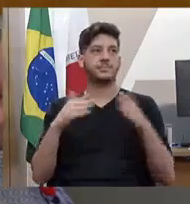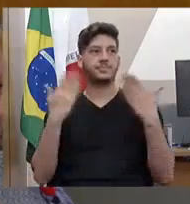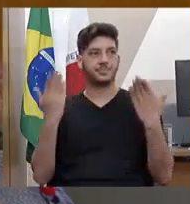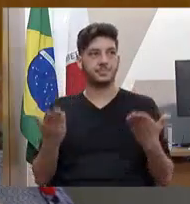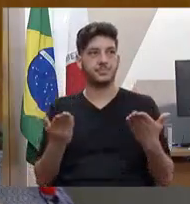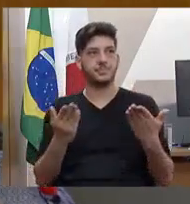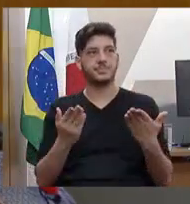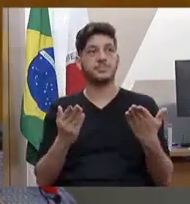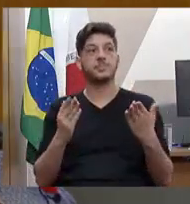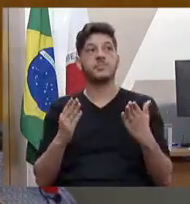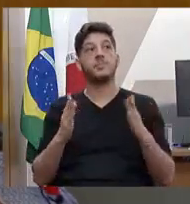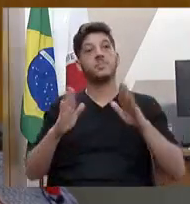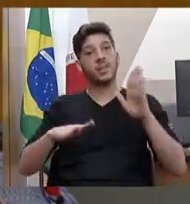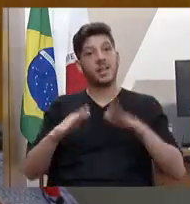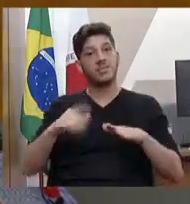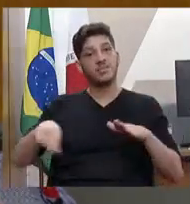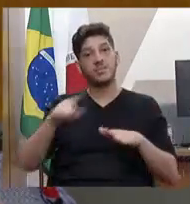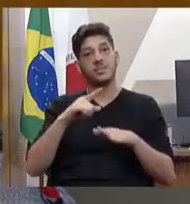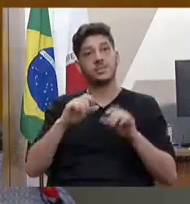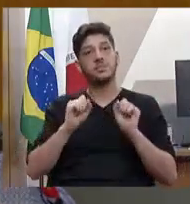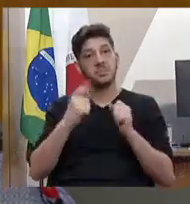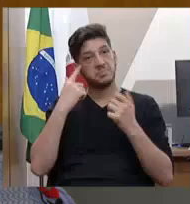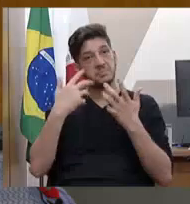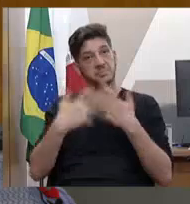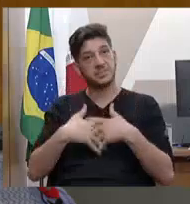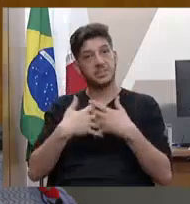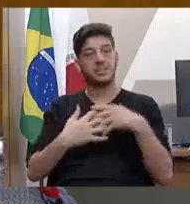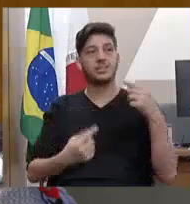poderia ser discutido é